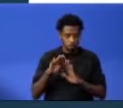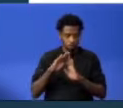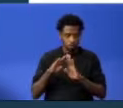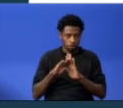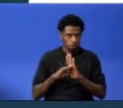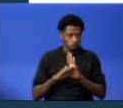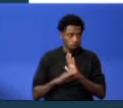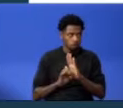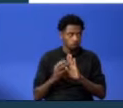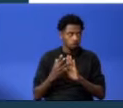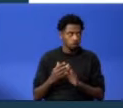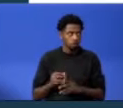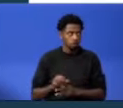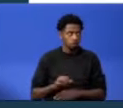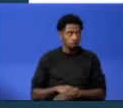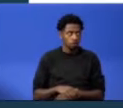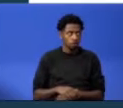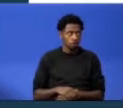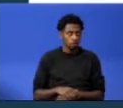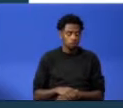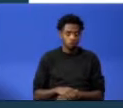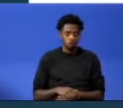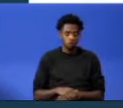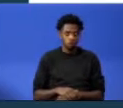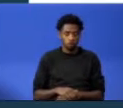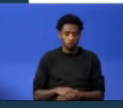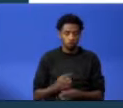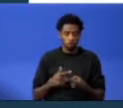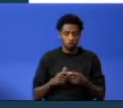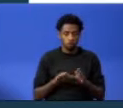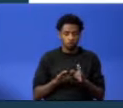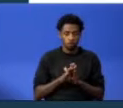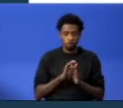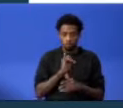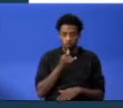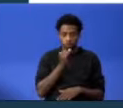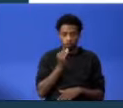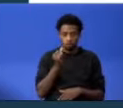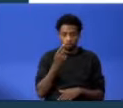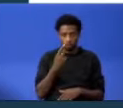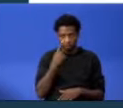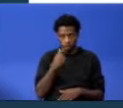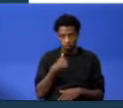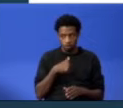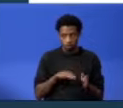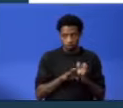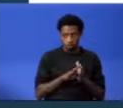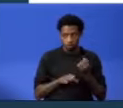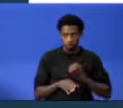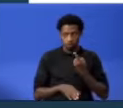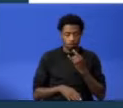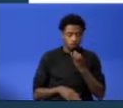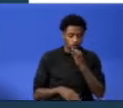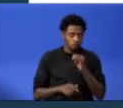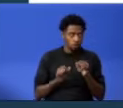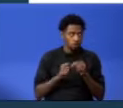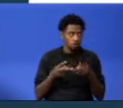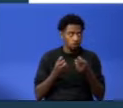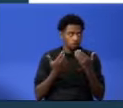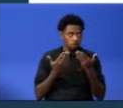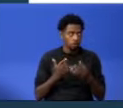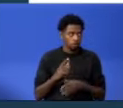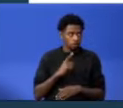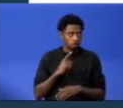etapas acontecem basicamente pela chegada do impulso elétrico. Então, na etapa 1 ali da contração muscular,